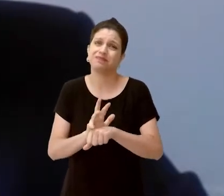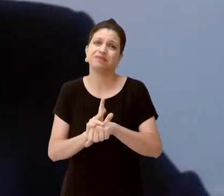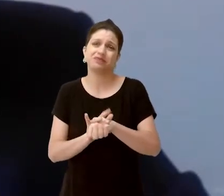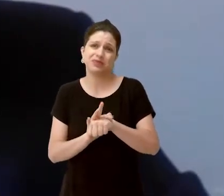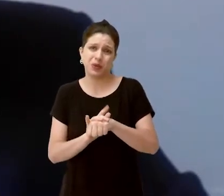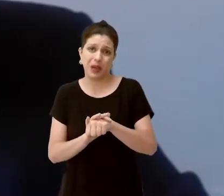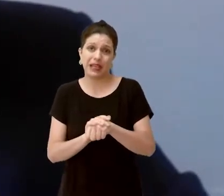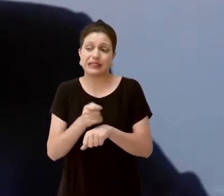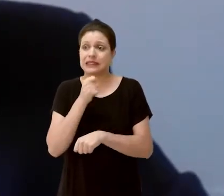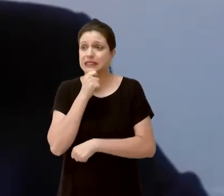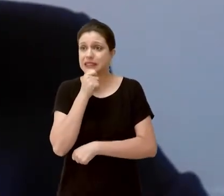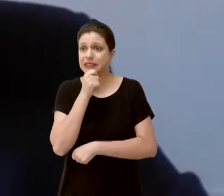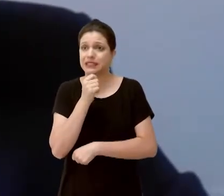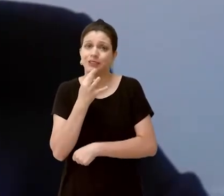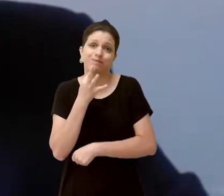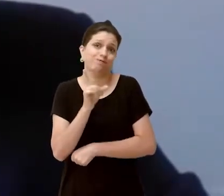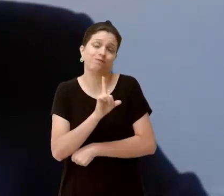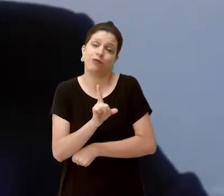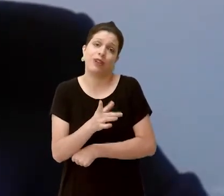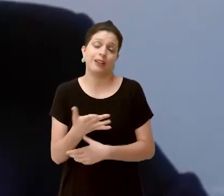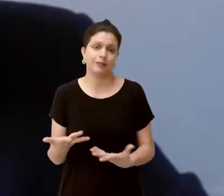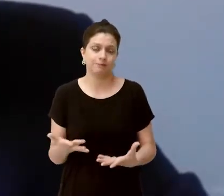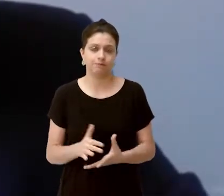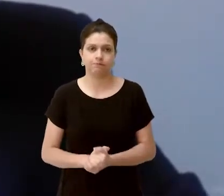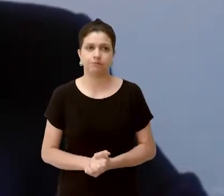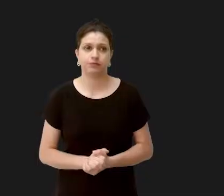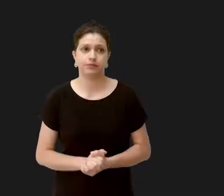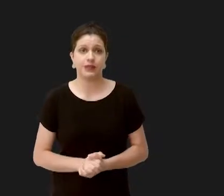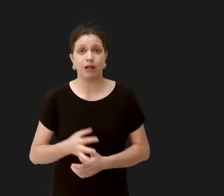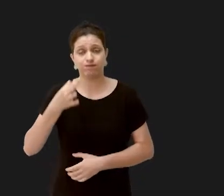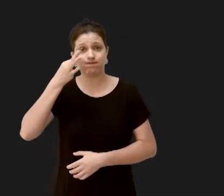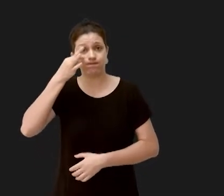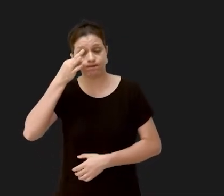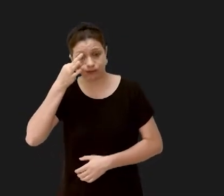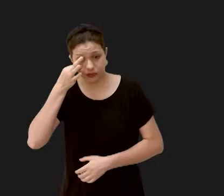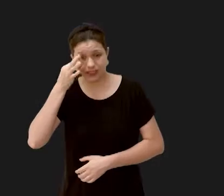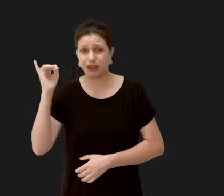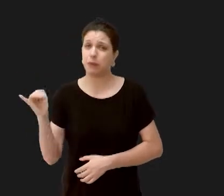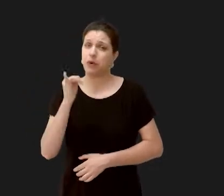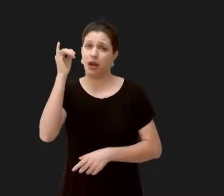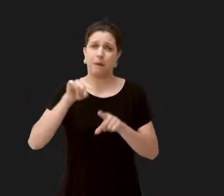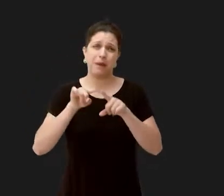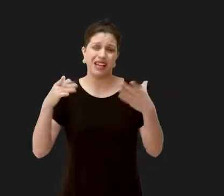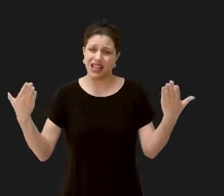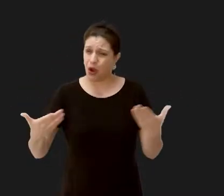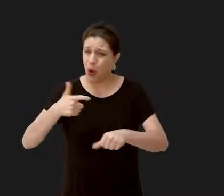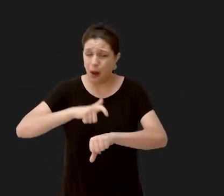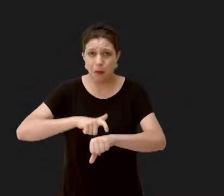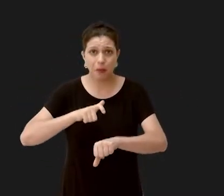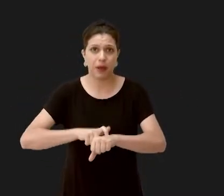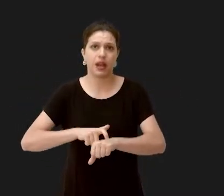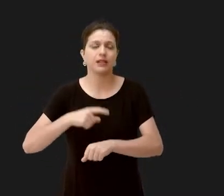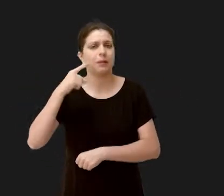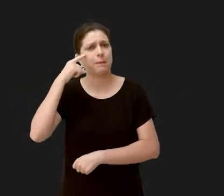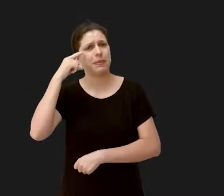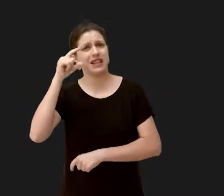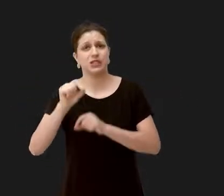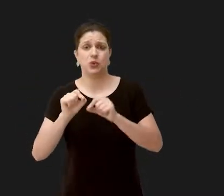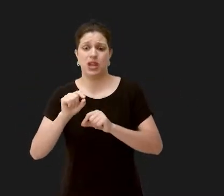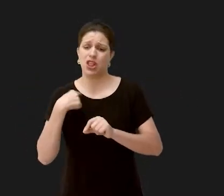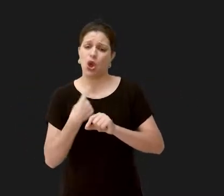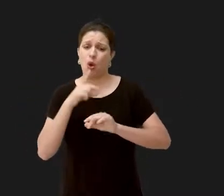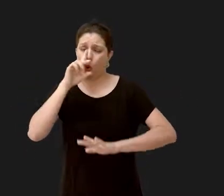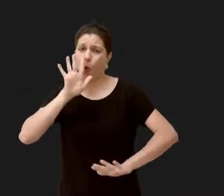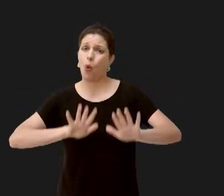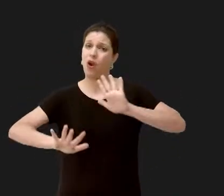avanço dessa doença que ainda é desconhecida para muitos. Essa questão presencial, ela é fundamental, mas no momento, senhor presidente,